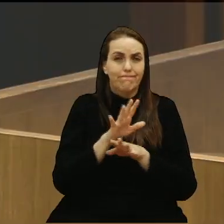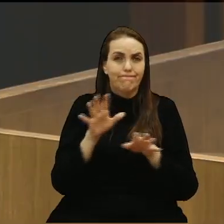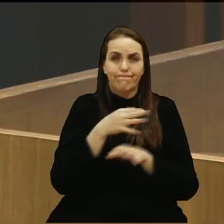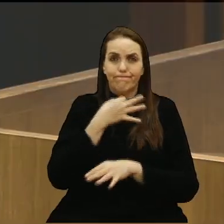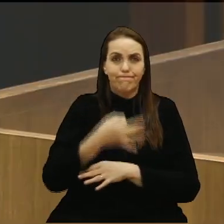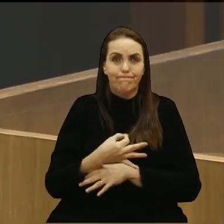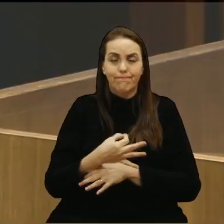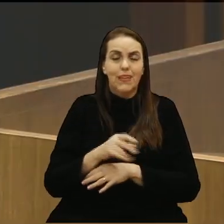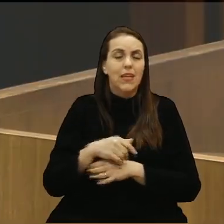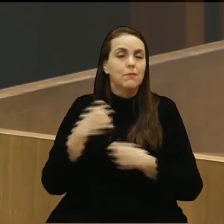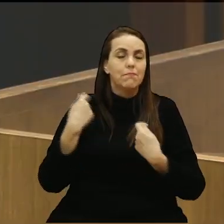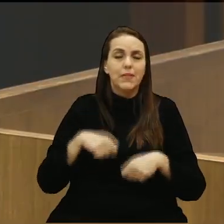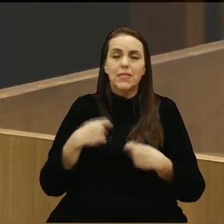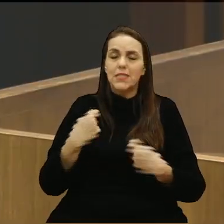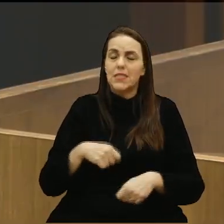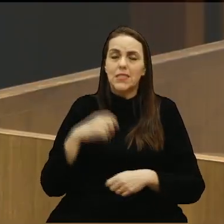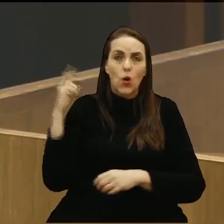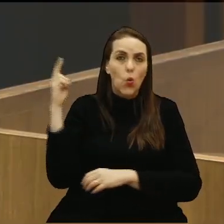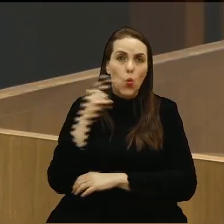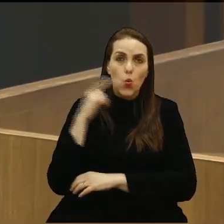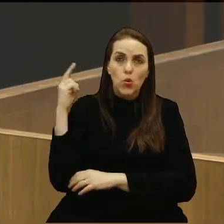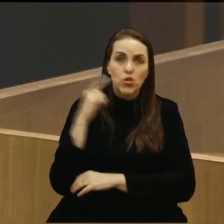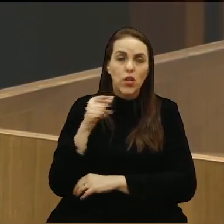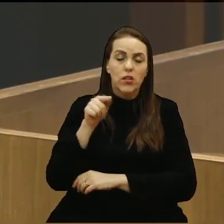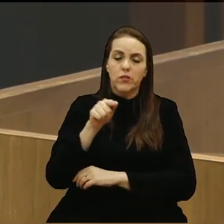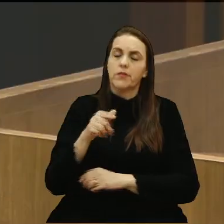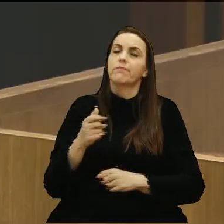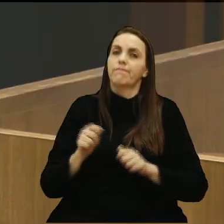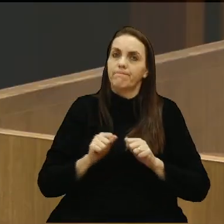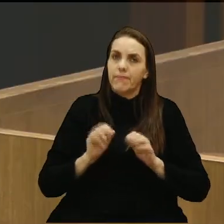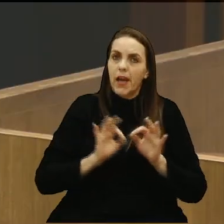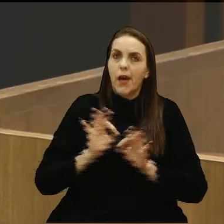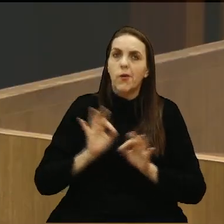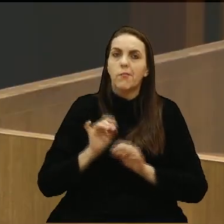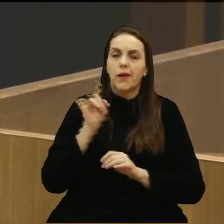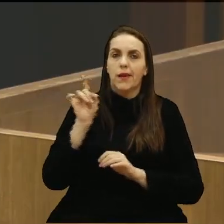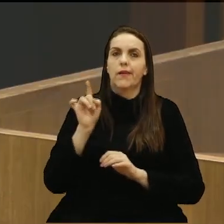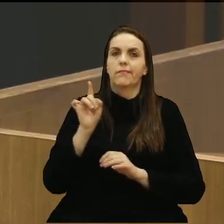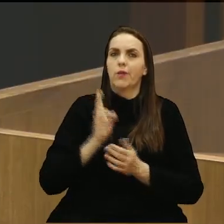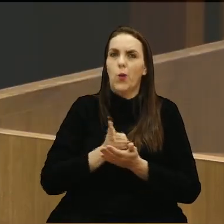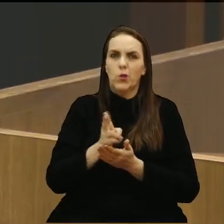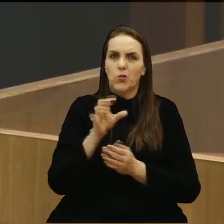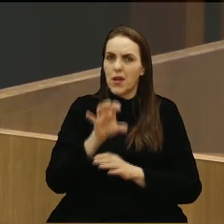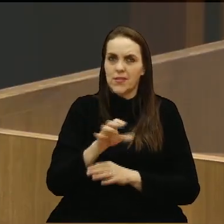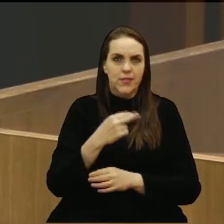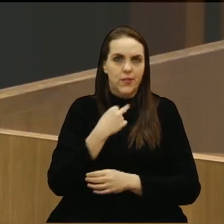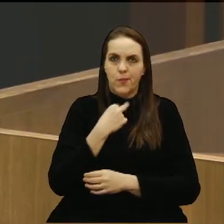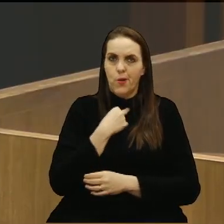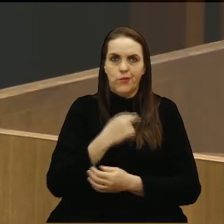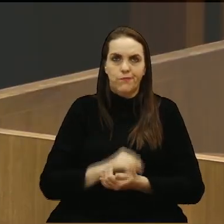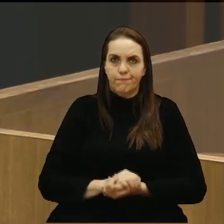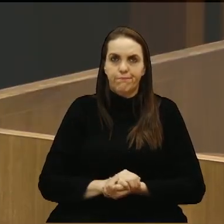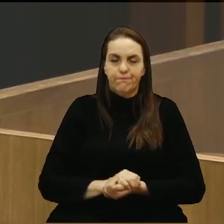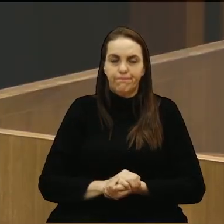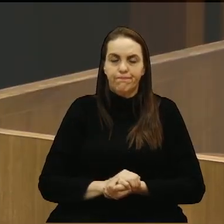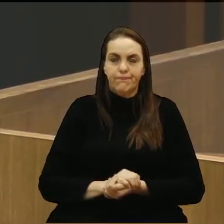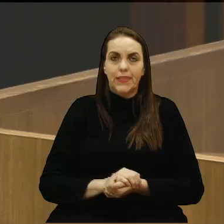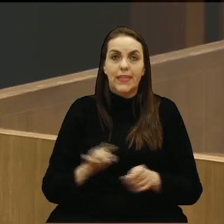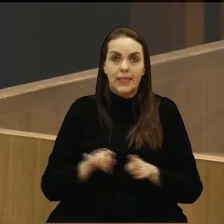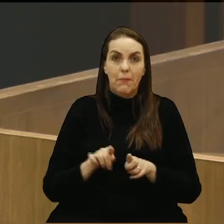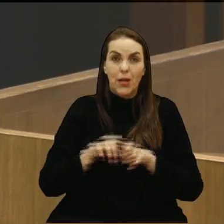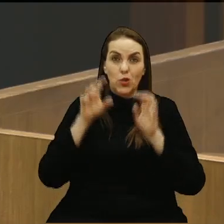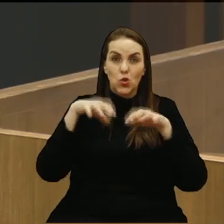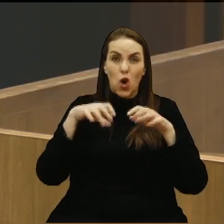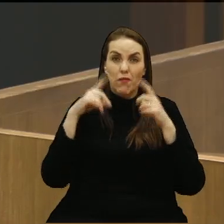necessário urgência nessas atitudes aí, porque do jeito que está não dá para continuar. Além do quando chove, o